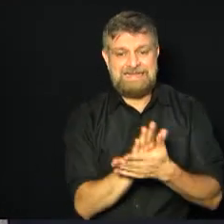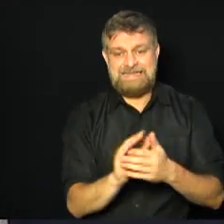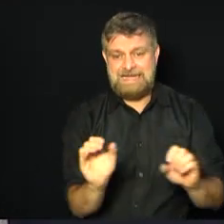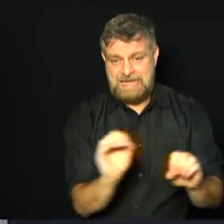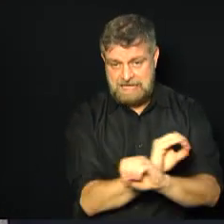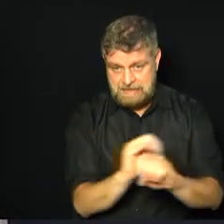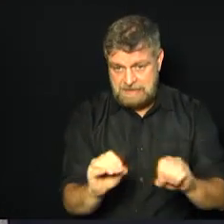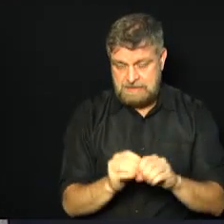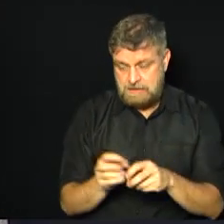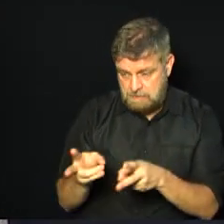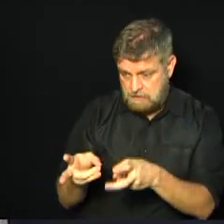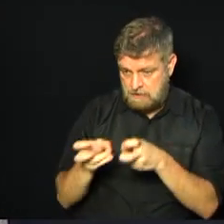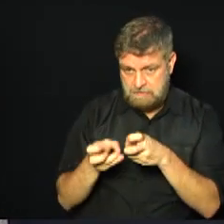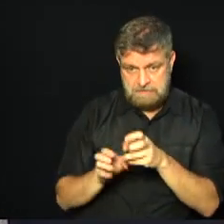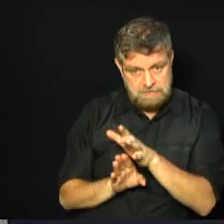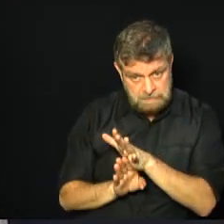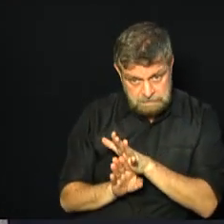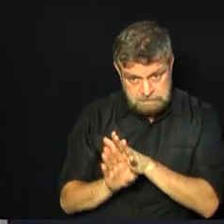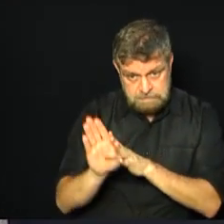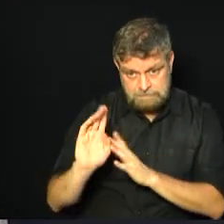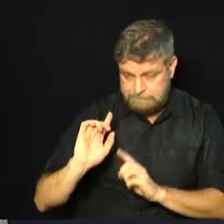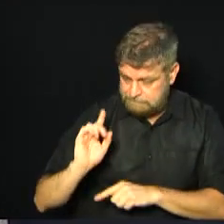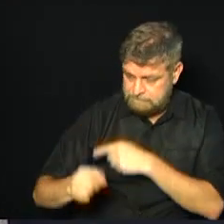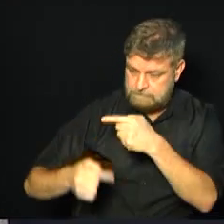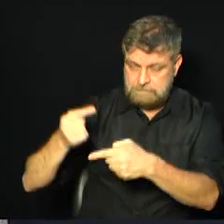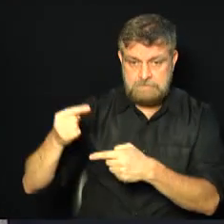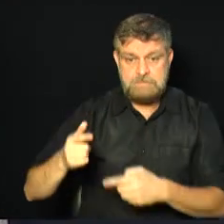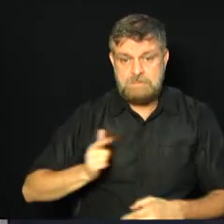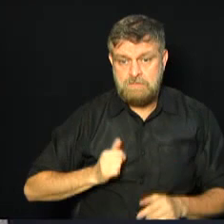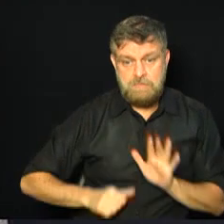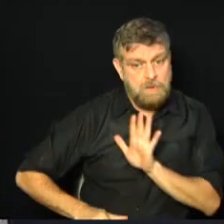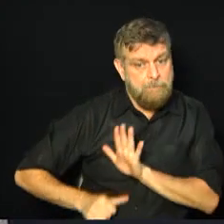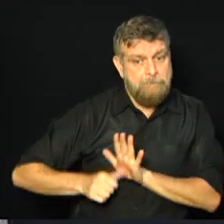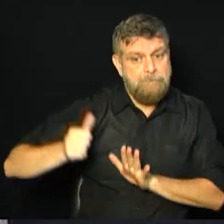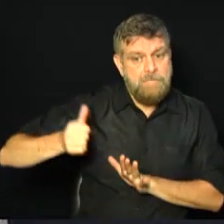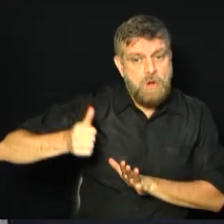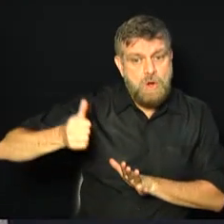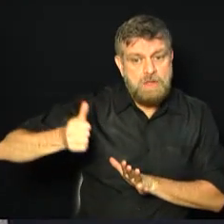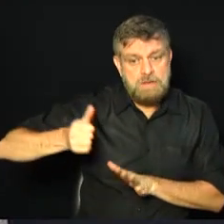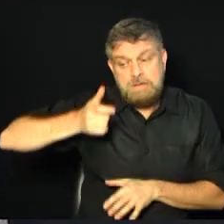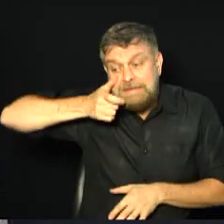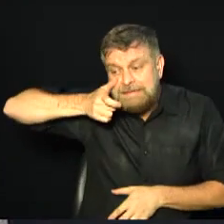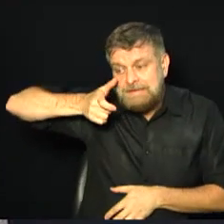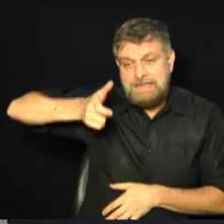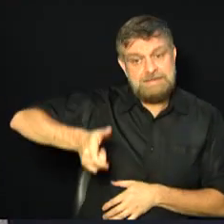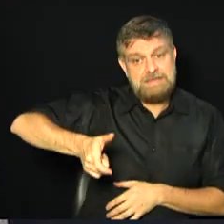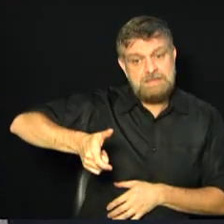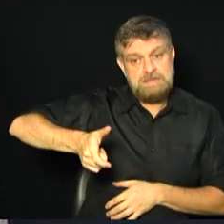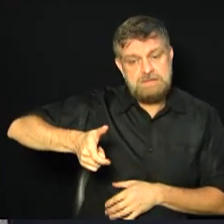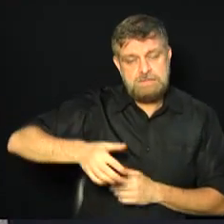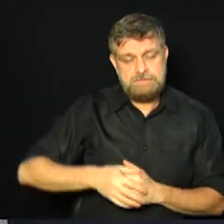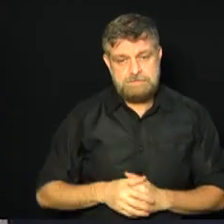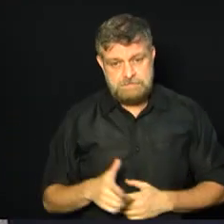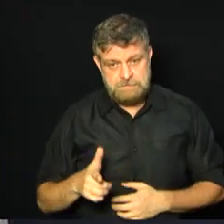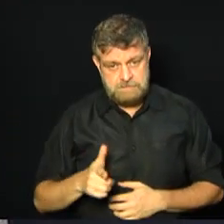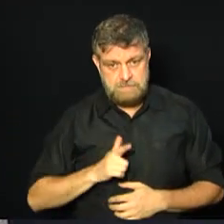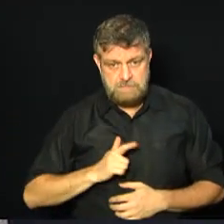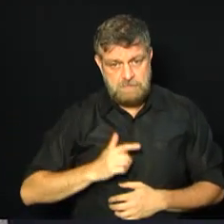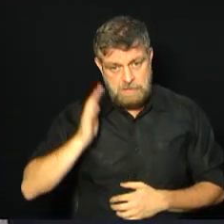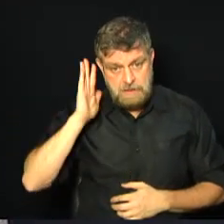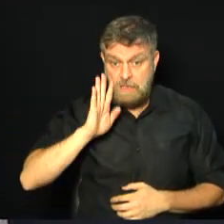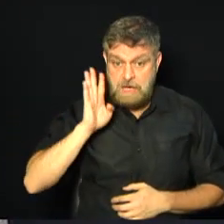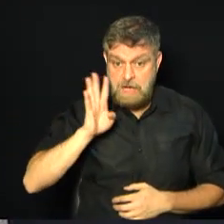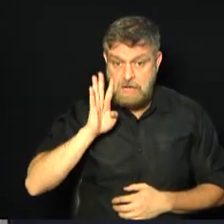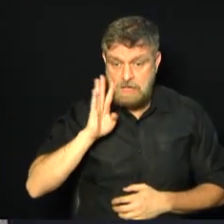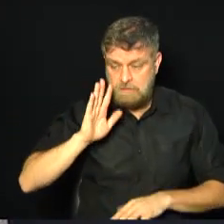um passo, até, me perdoe dizer, pioneiro. Eu acho bastante interessante. Tá? É bem bacana que vocês estão